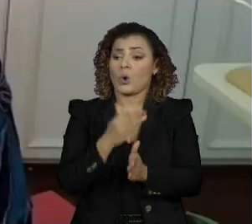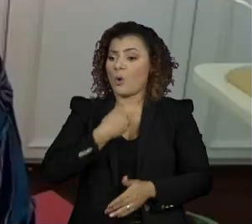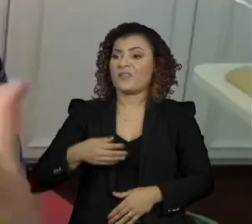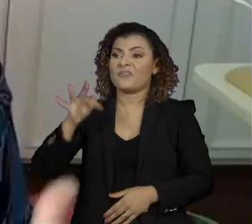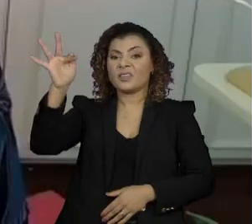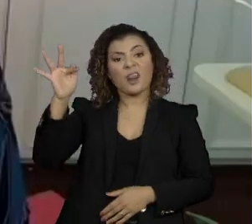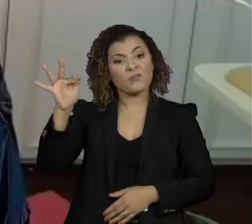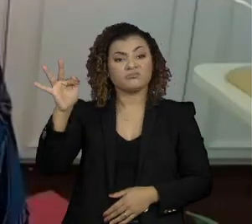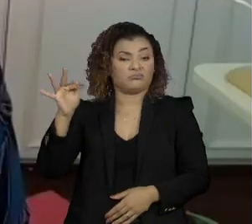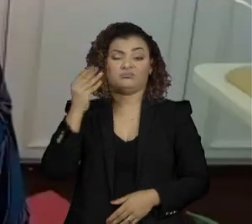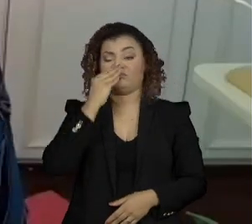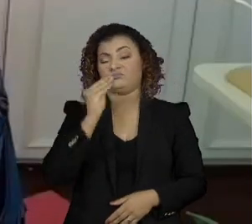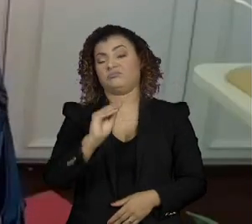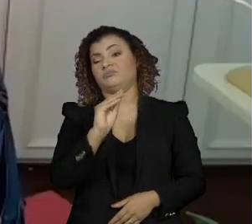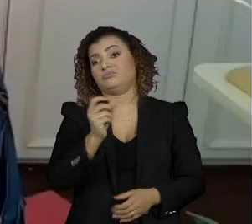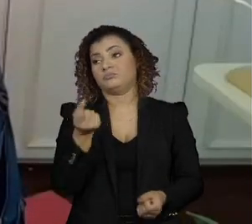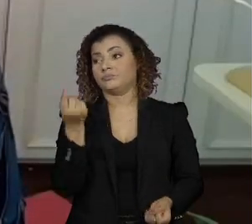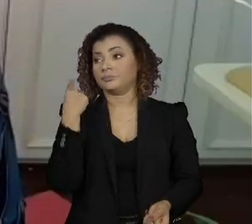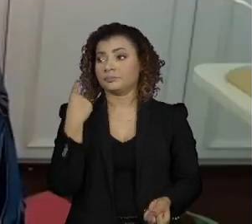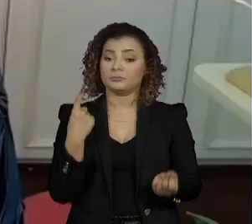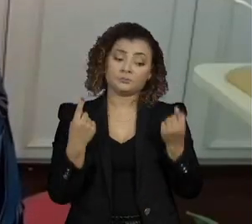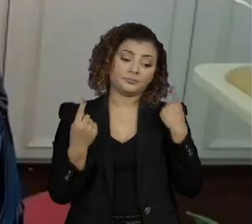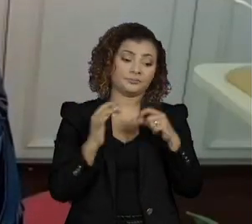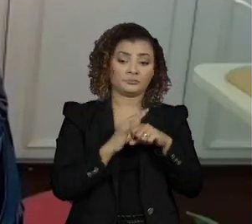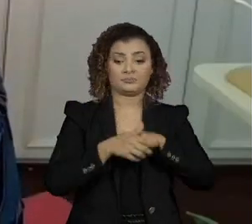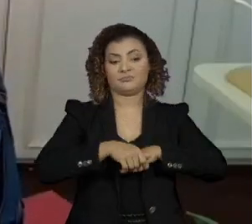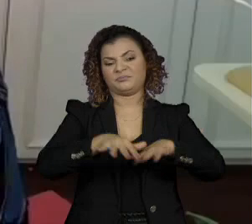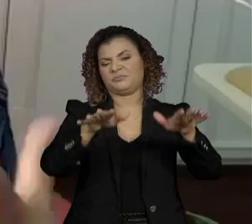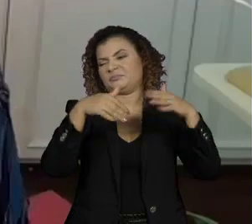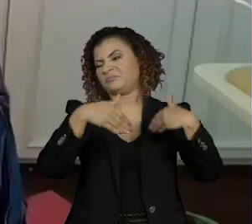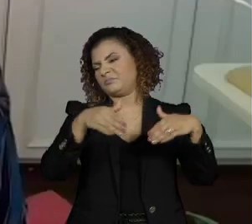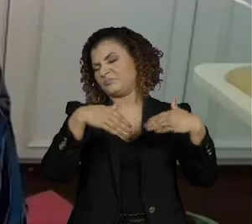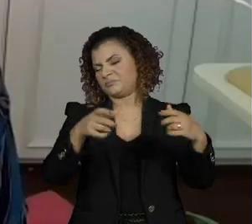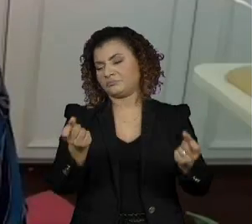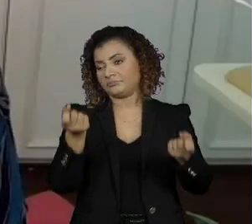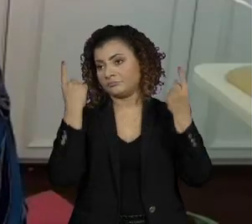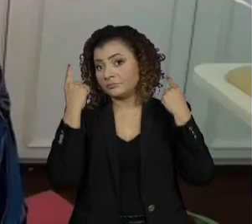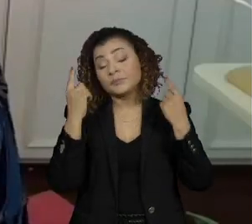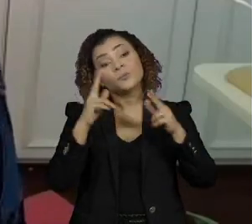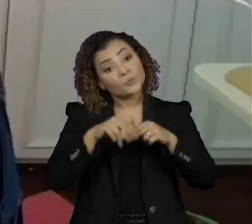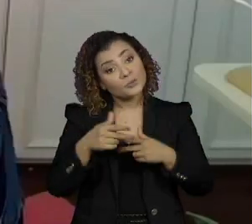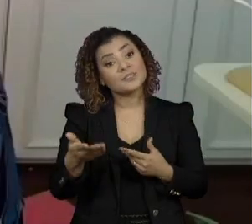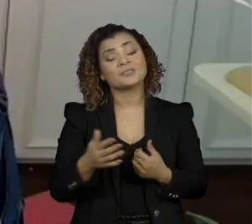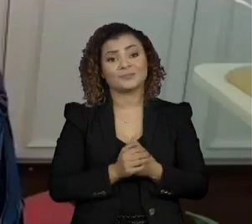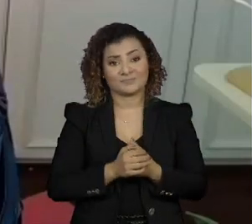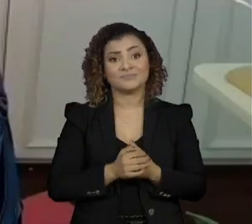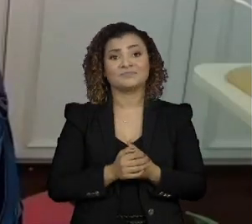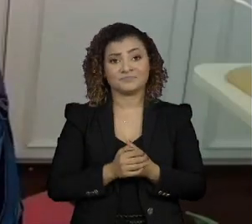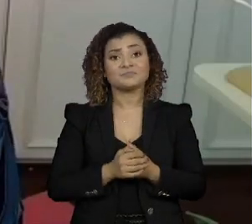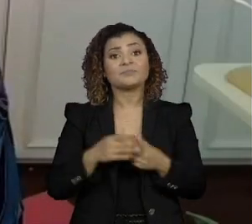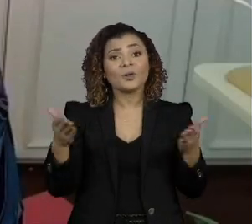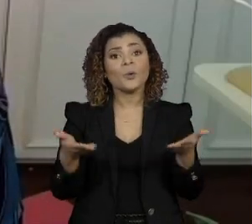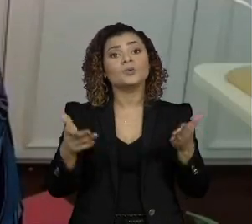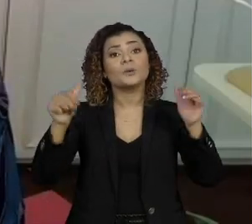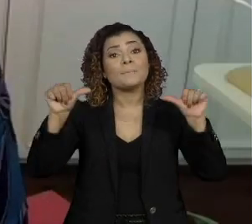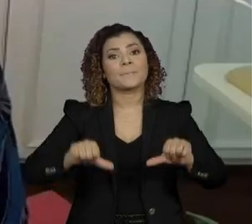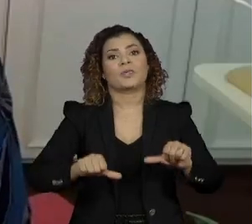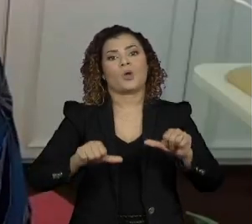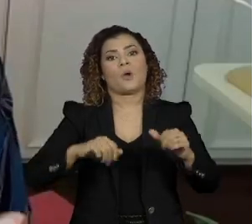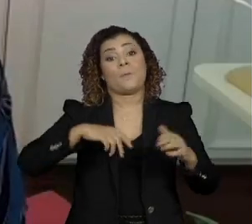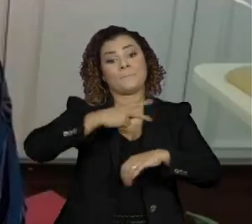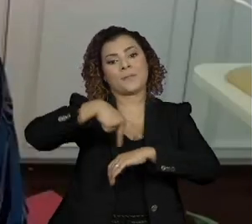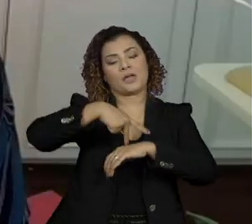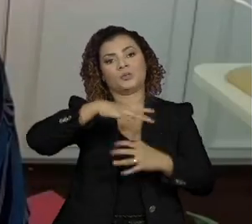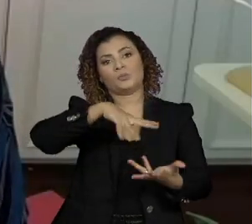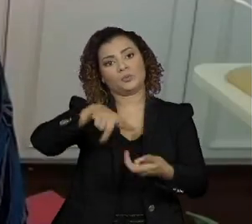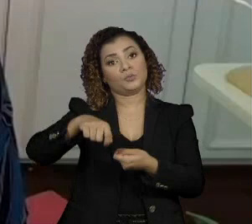federal optou por disseminar a Covid-19 no Brasil e está tendo grande êxito, porque nós somos hoje a pior resposta do mundo, com